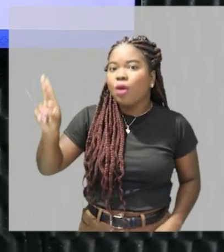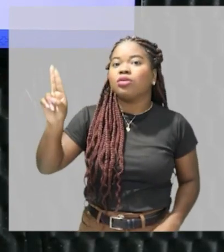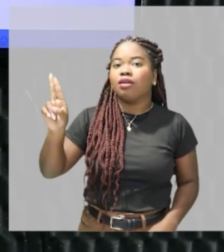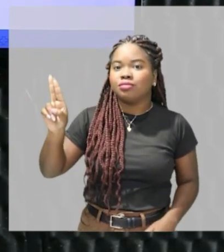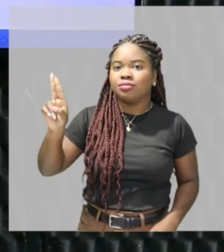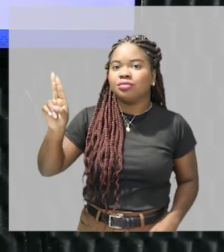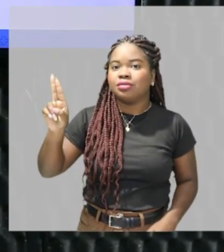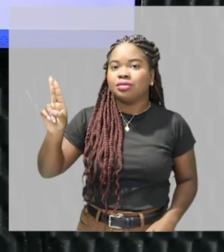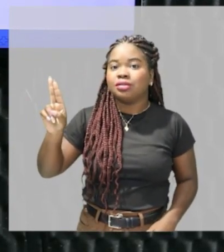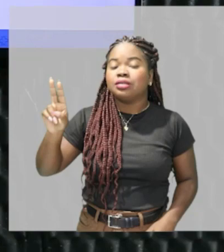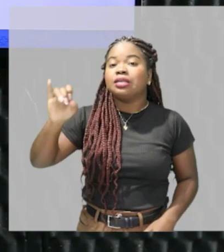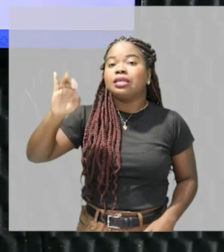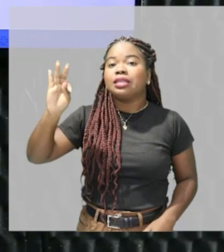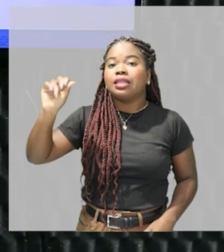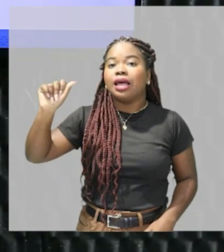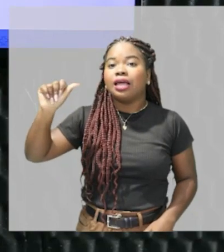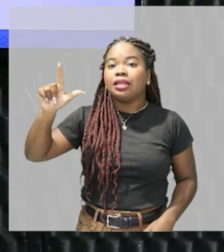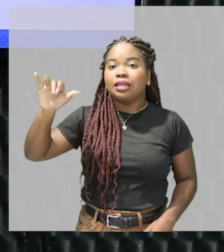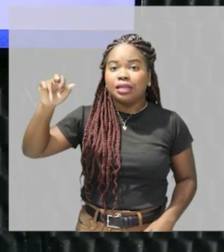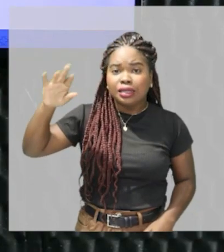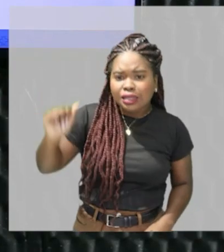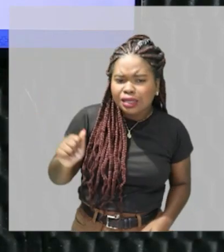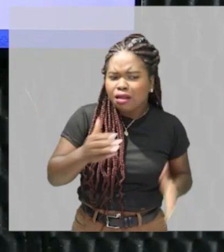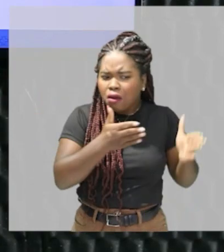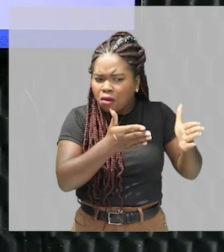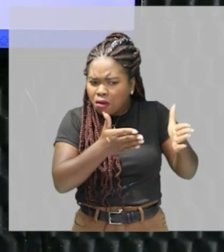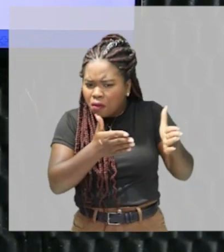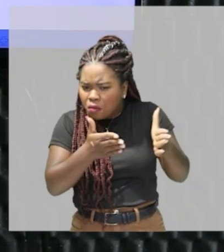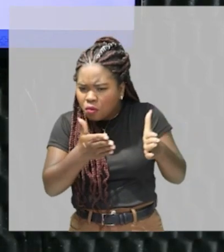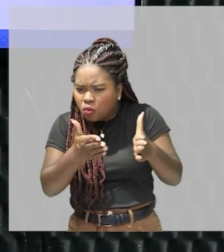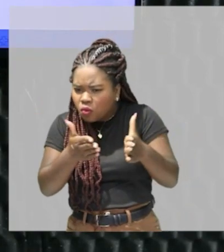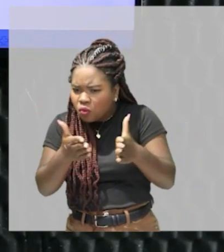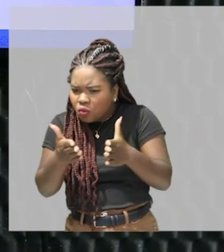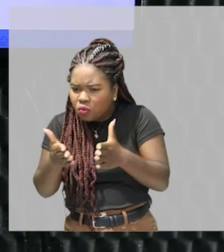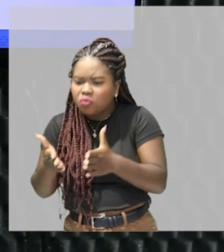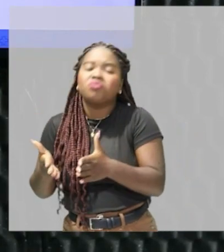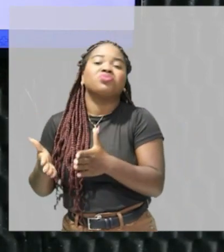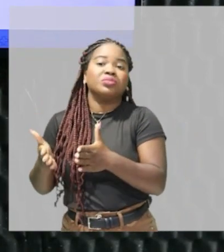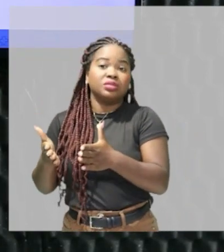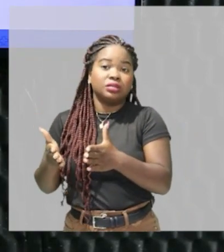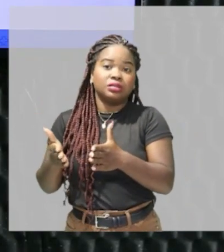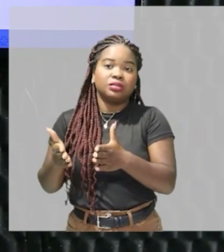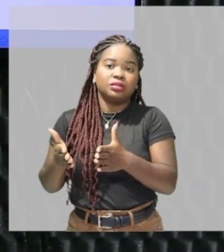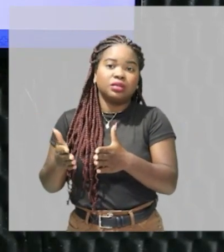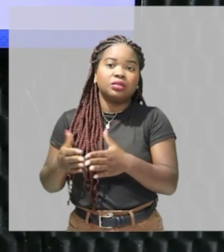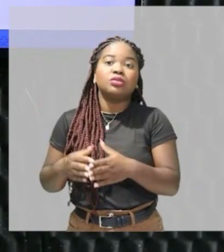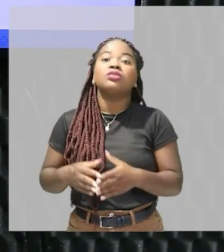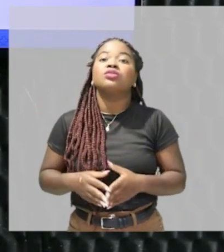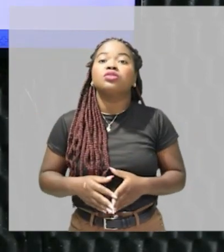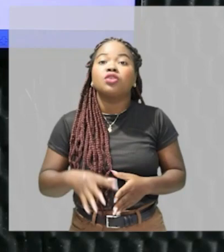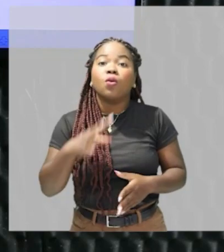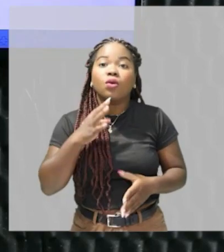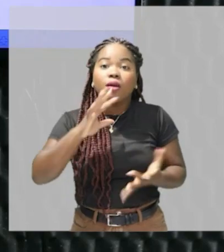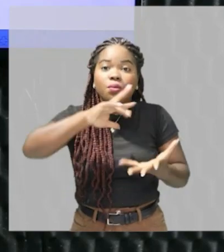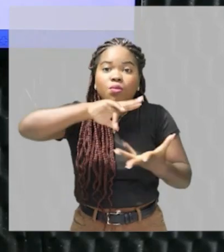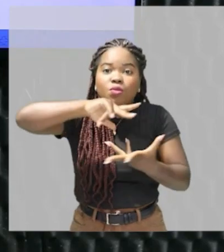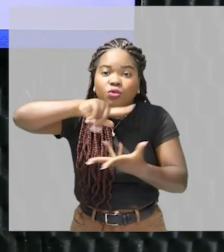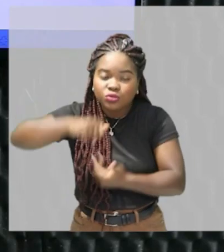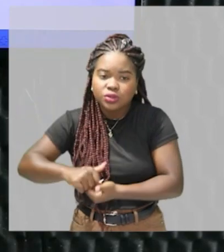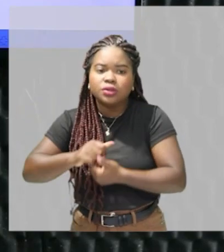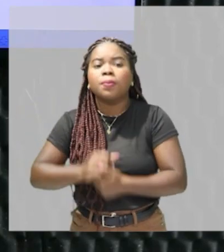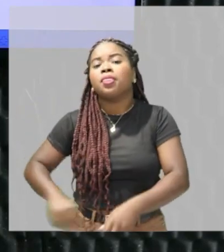italiana está passando por um processo, ou está reconhecendo o processo de internacionalização. E o